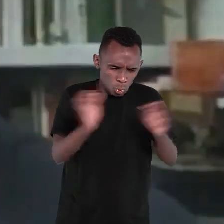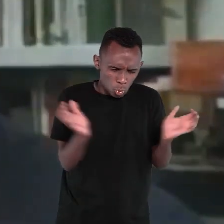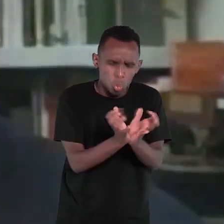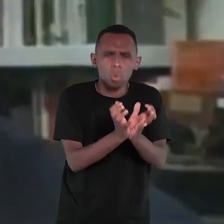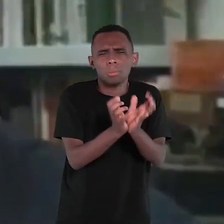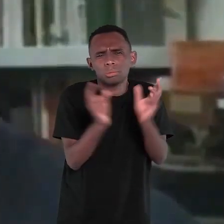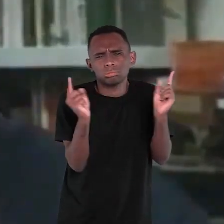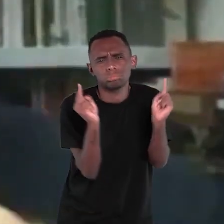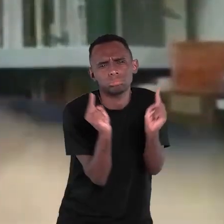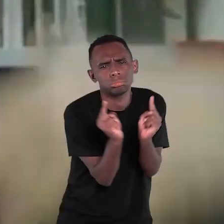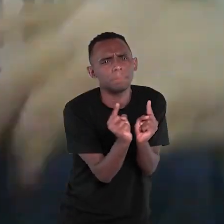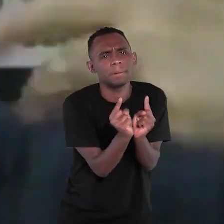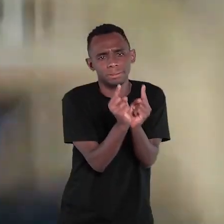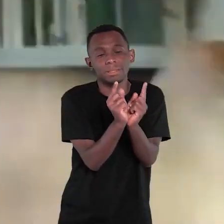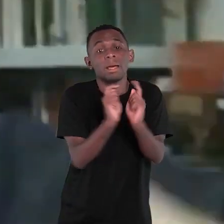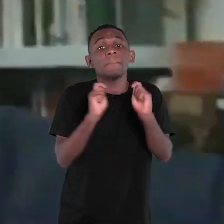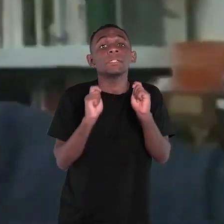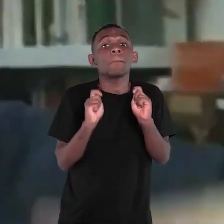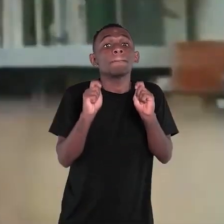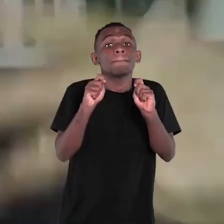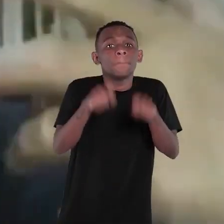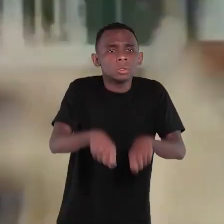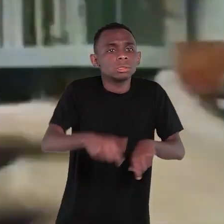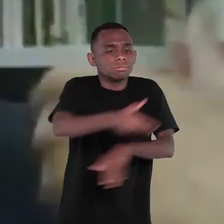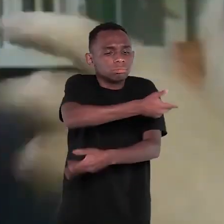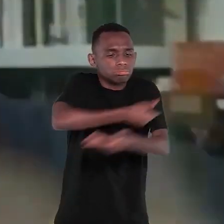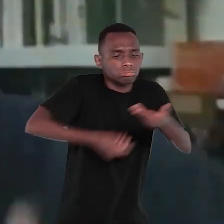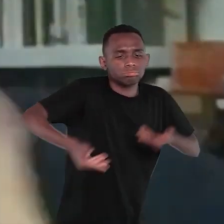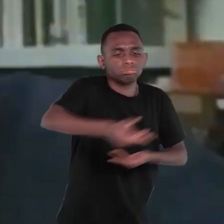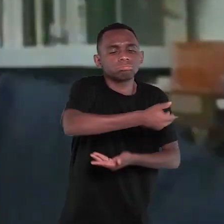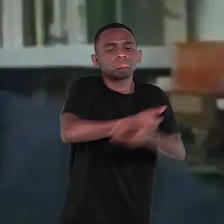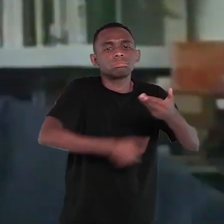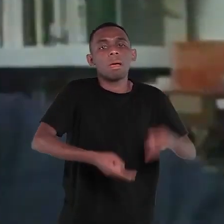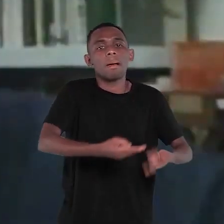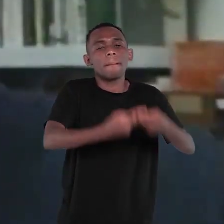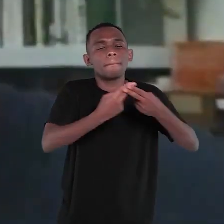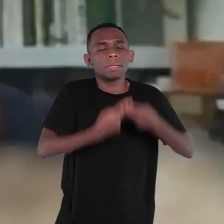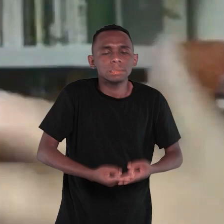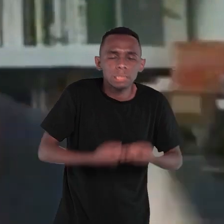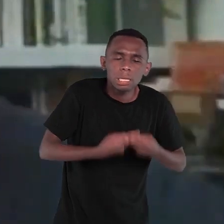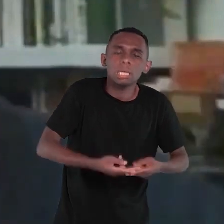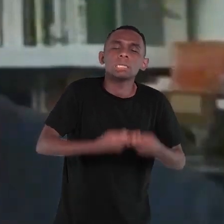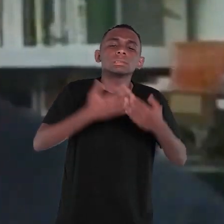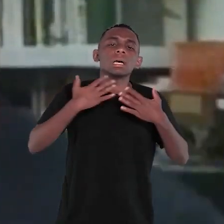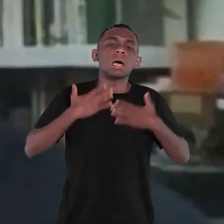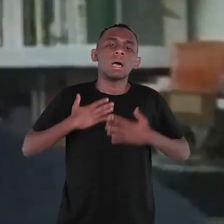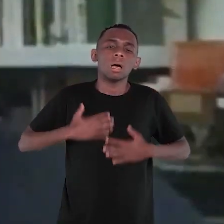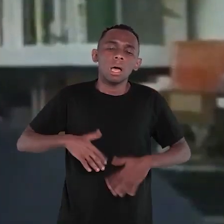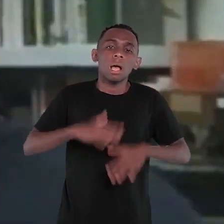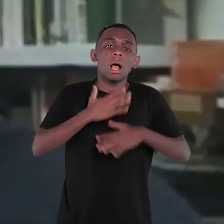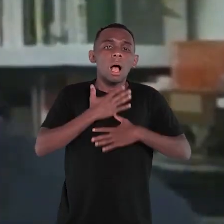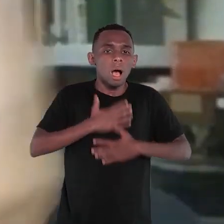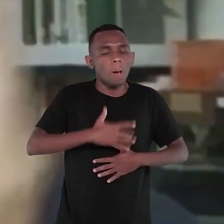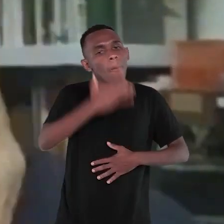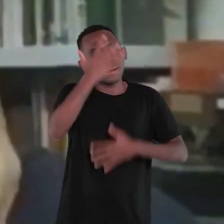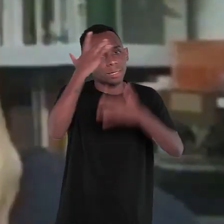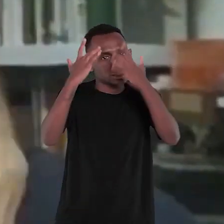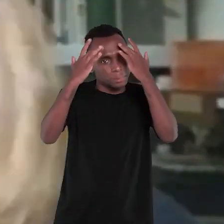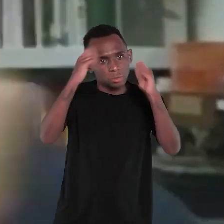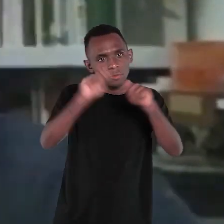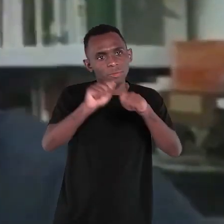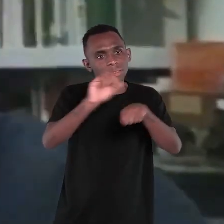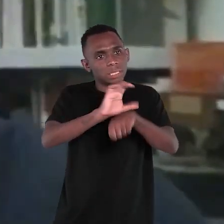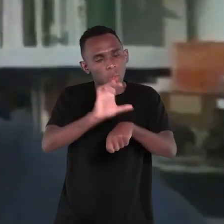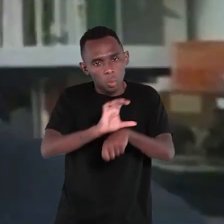para grupos pequenos, para a gente para poder trabalhar com paciência, com calma, com essas pessoas,